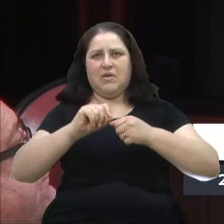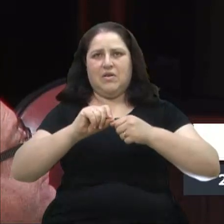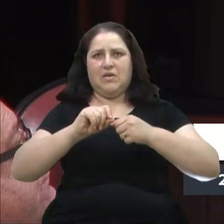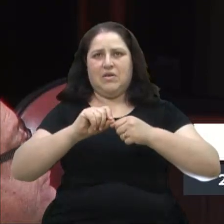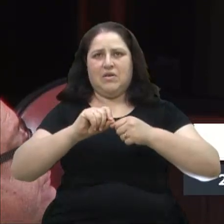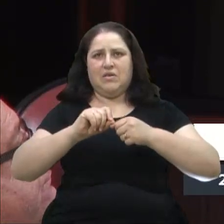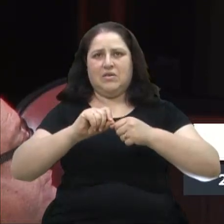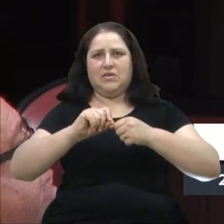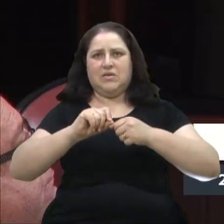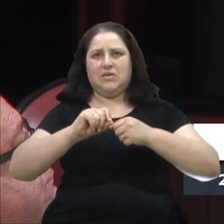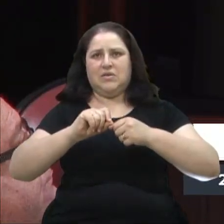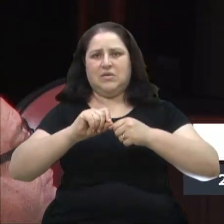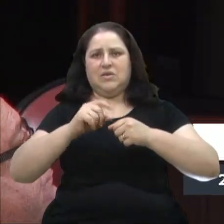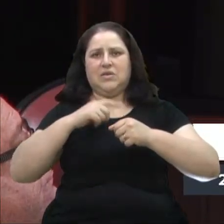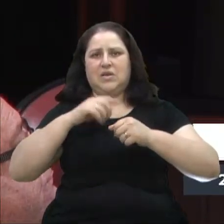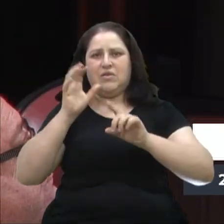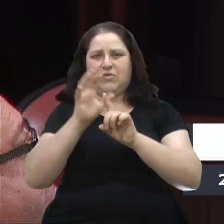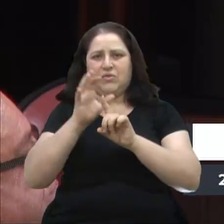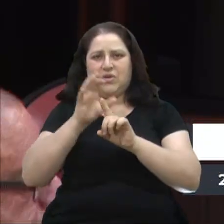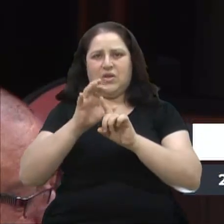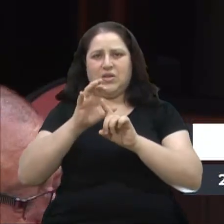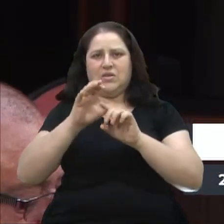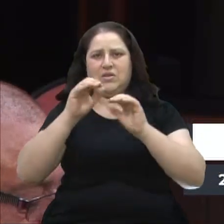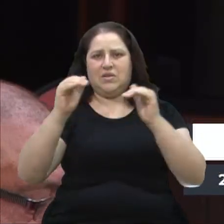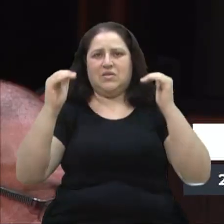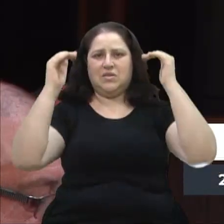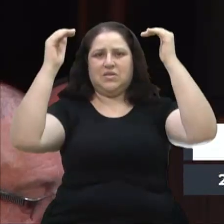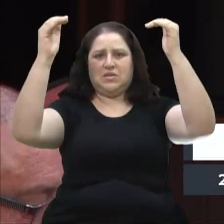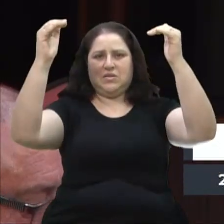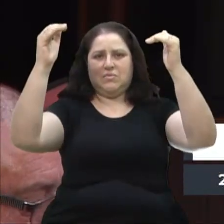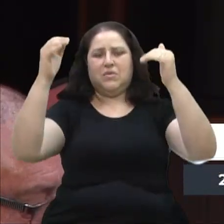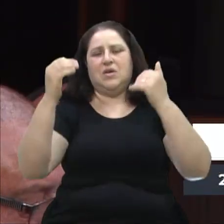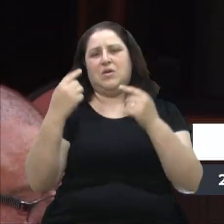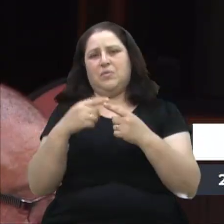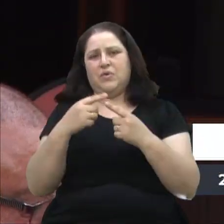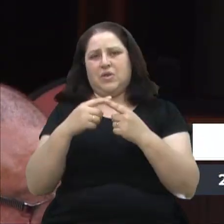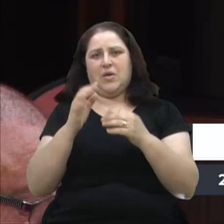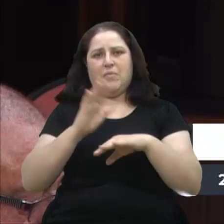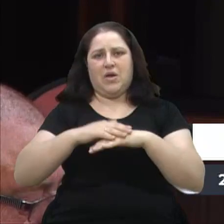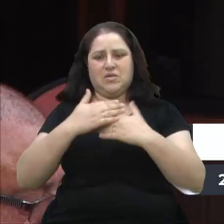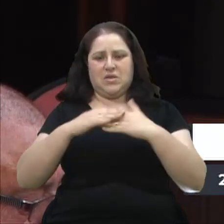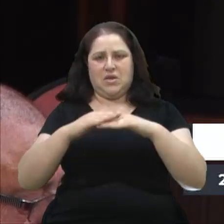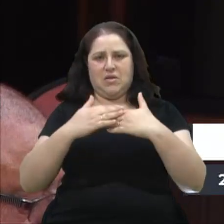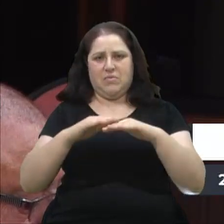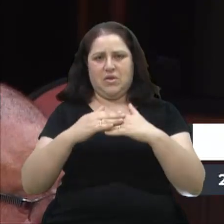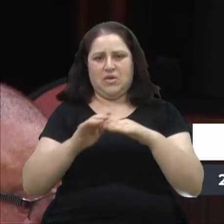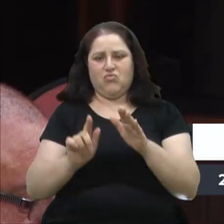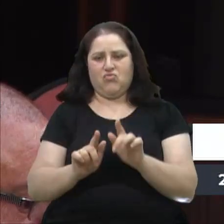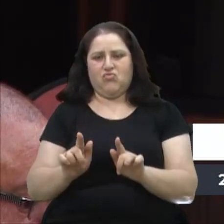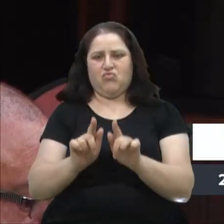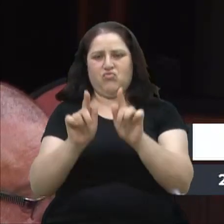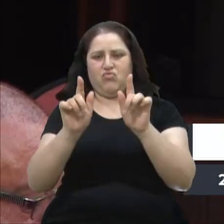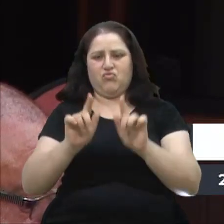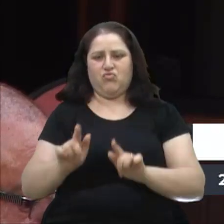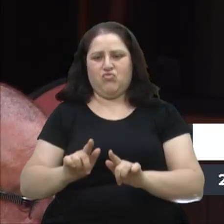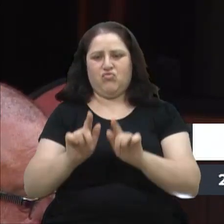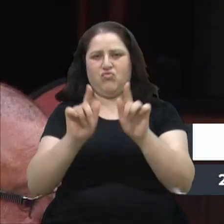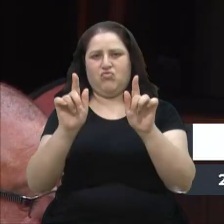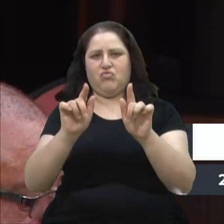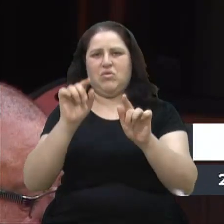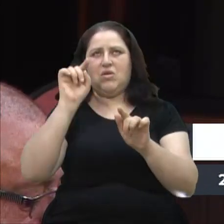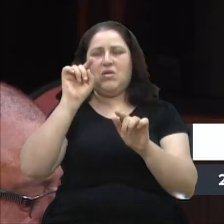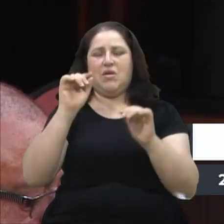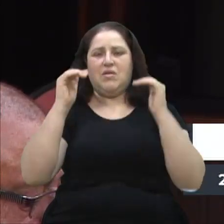gás para cima, se tira, enfim, o gás bom daqui embaixo. No meu entendimento, o meu grupo de amigos